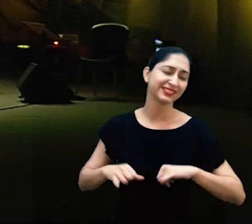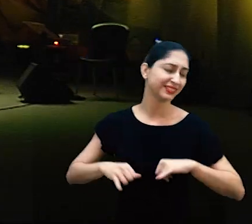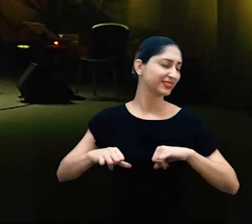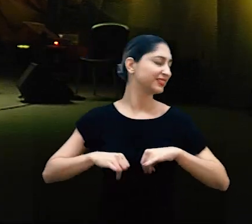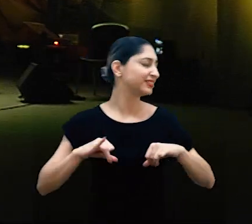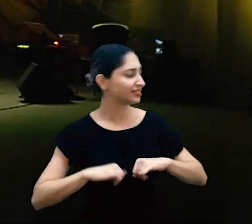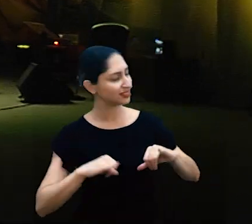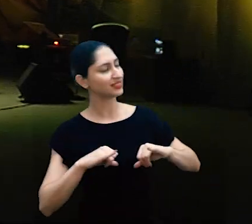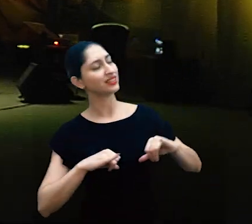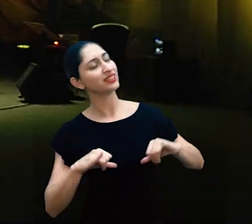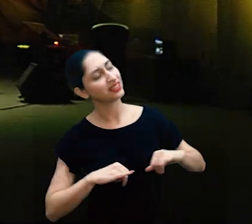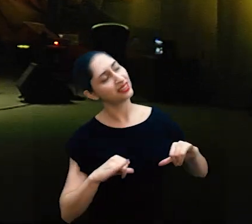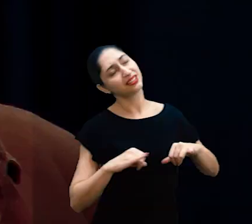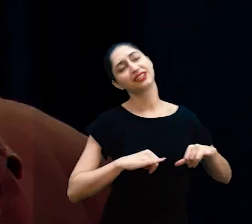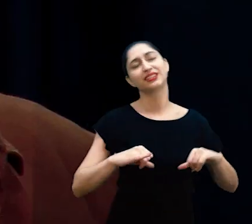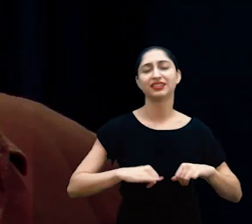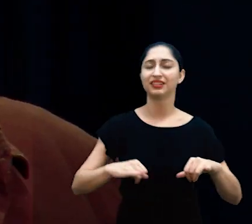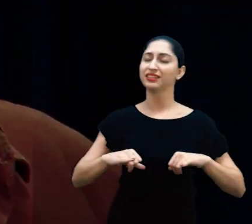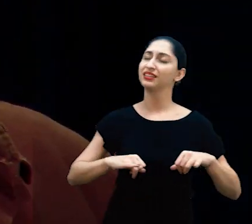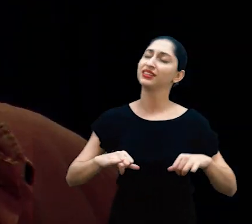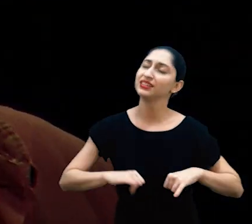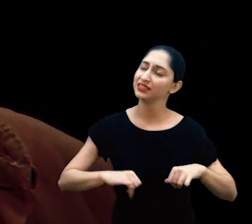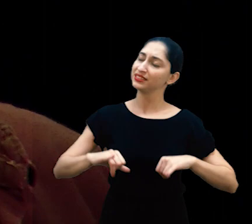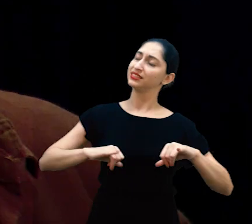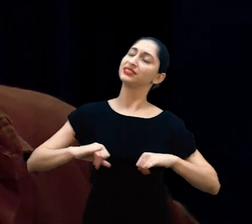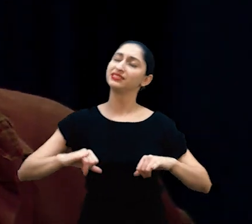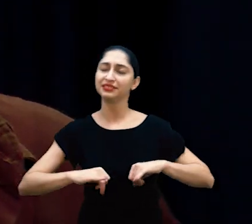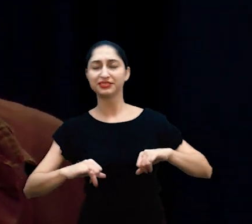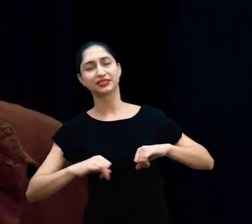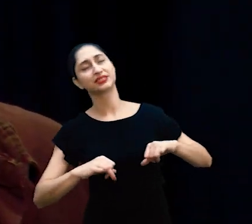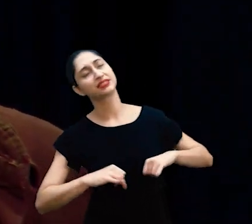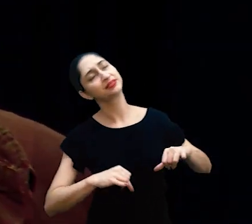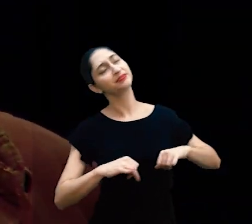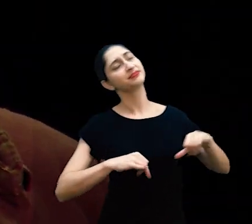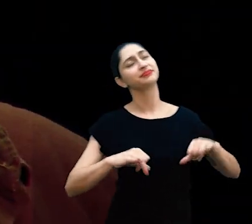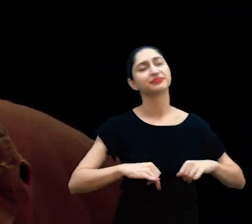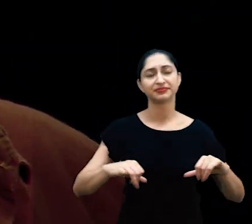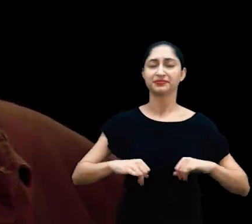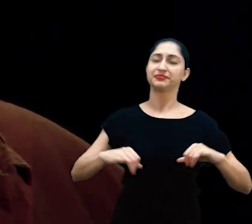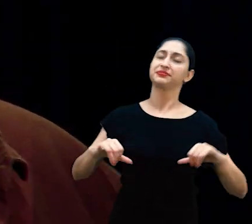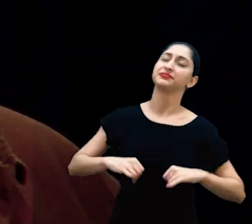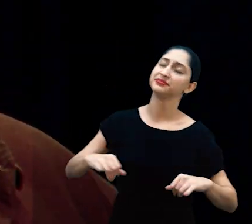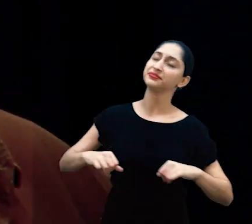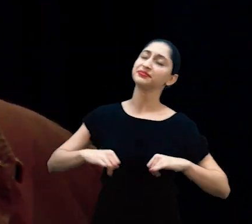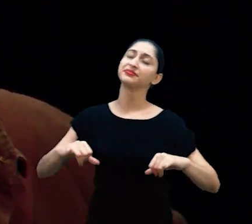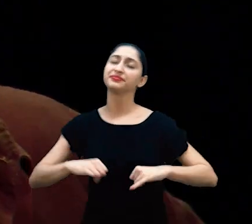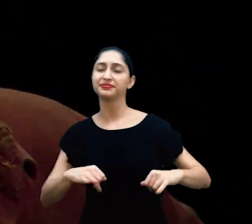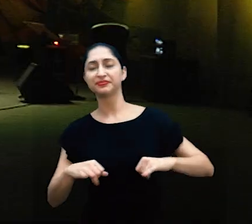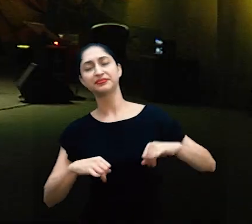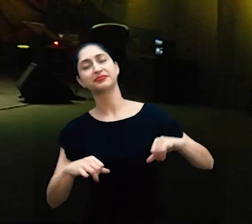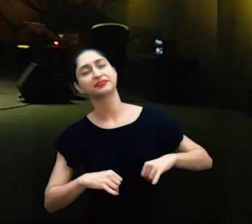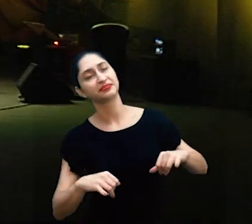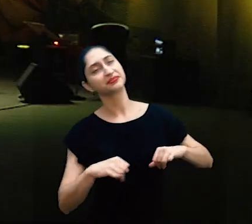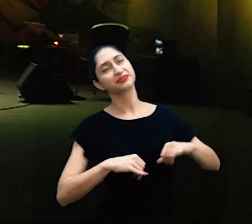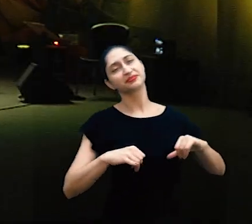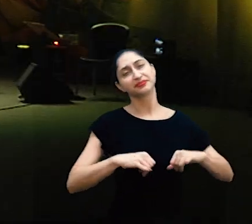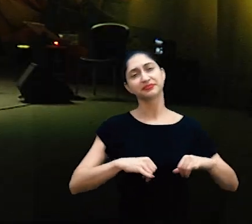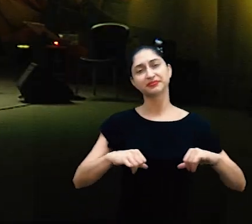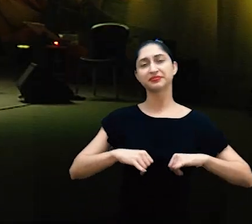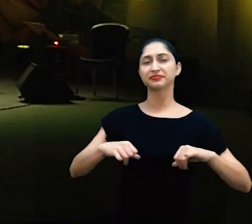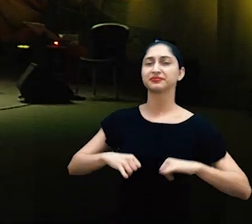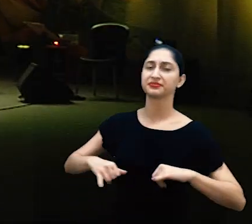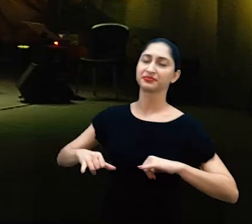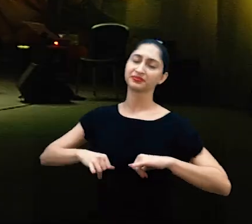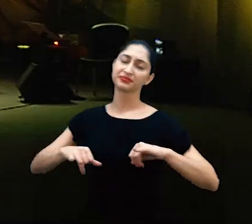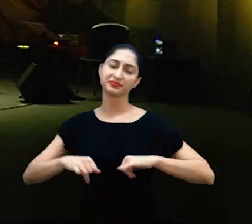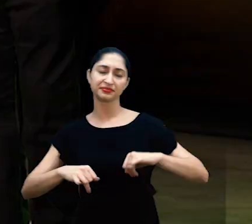essa dor, essa dor, essa dor. Ai, essa dor, essa dor.